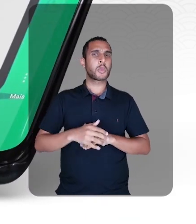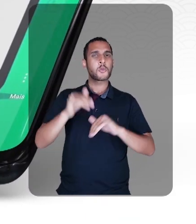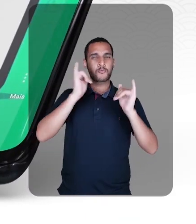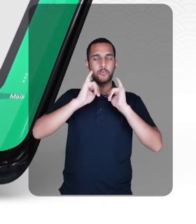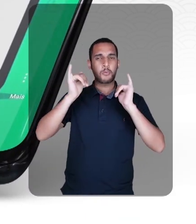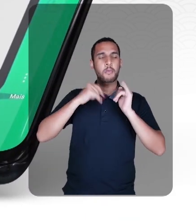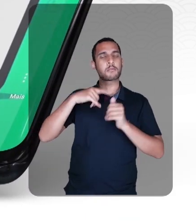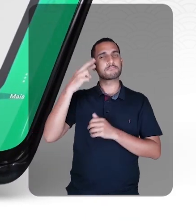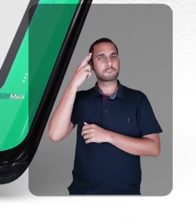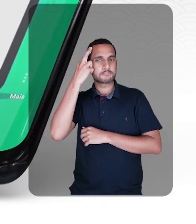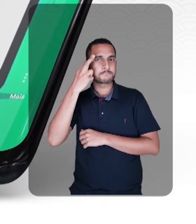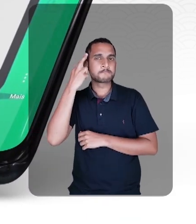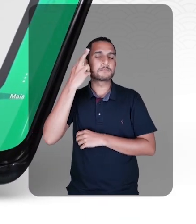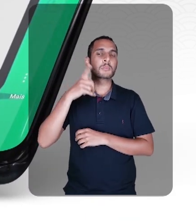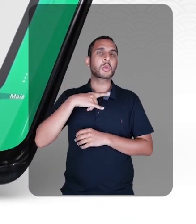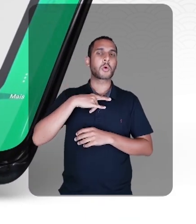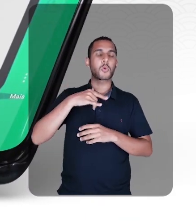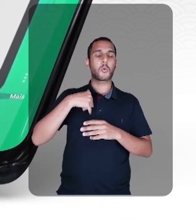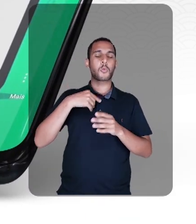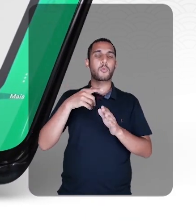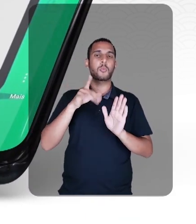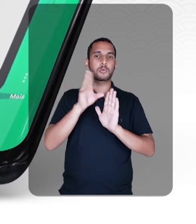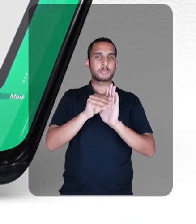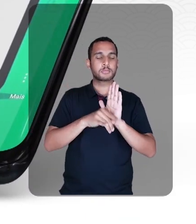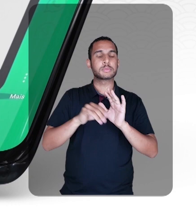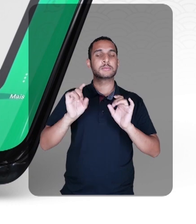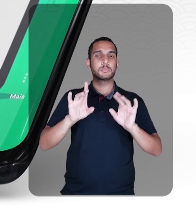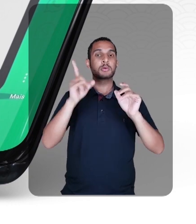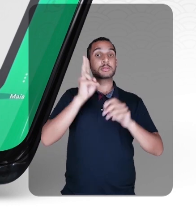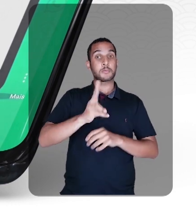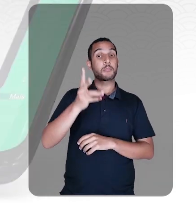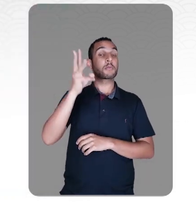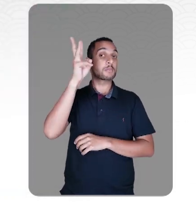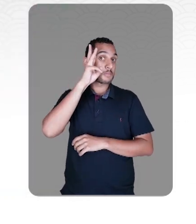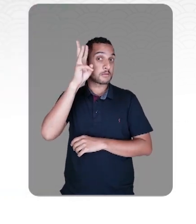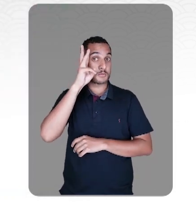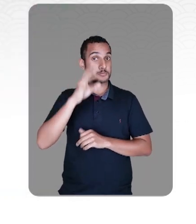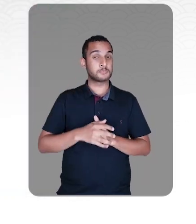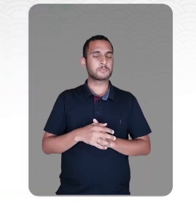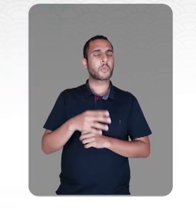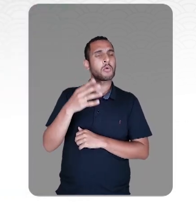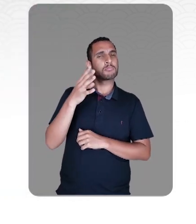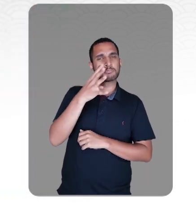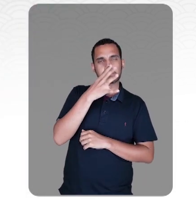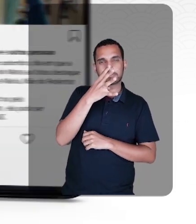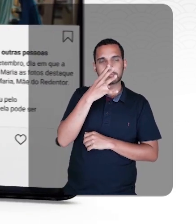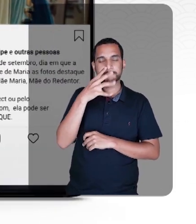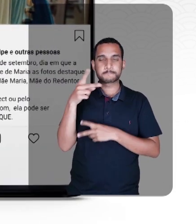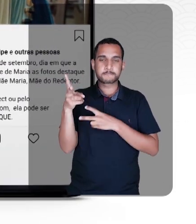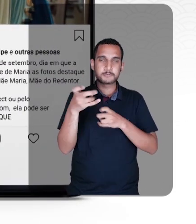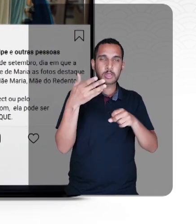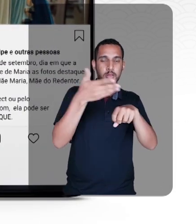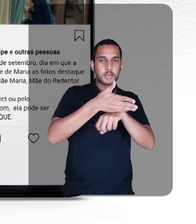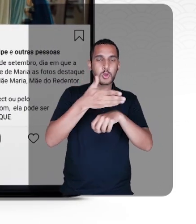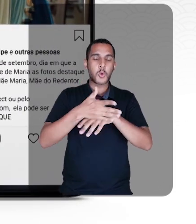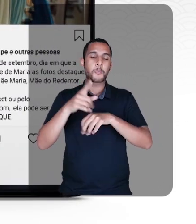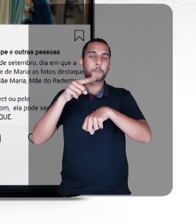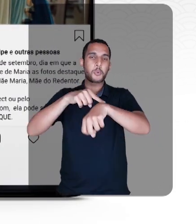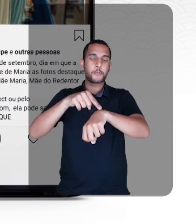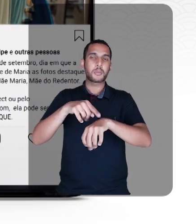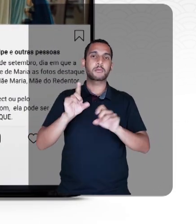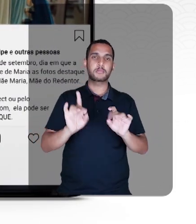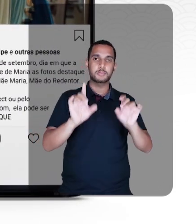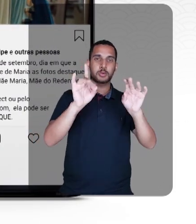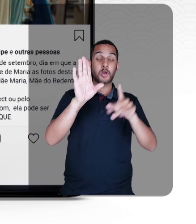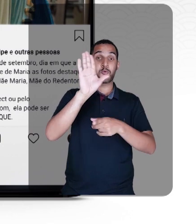e suscitar reflexões com a matéria especial toda terça-feira. Contemplar e compartilhar a beleza dos